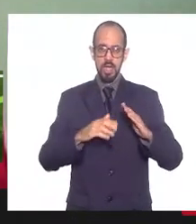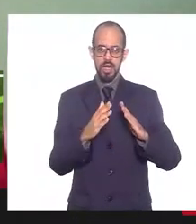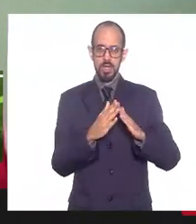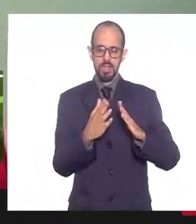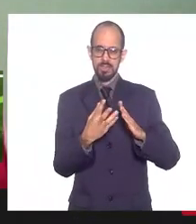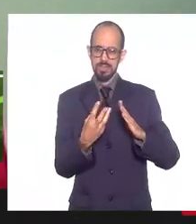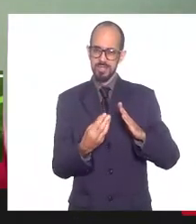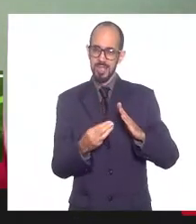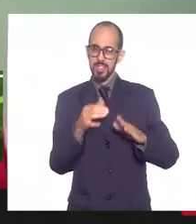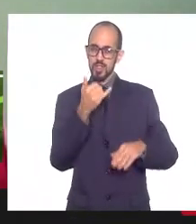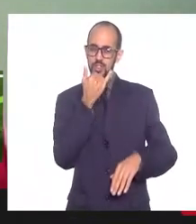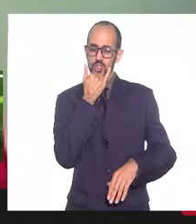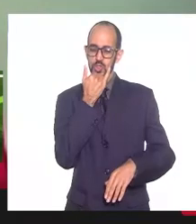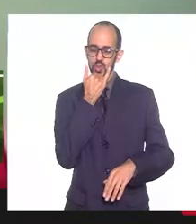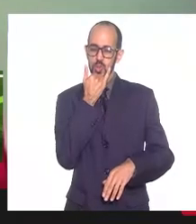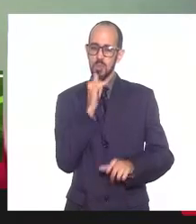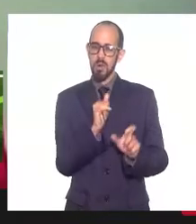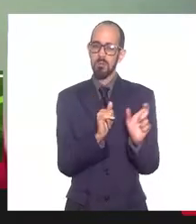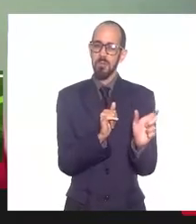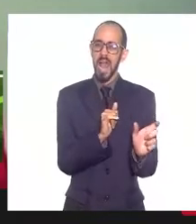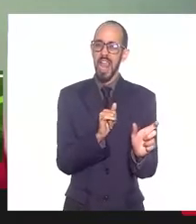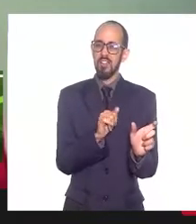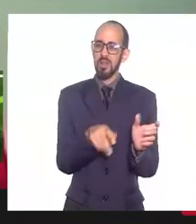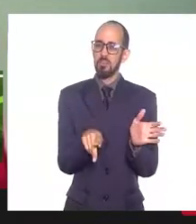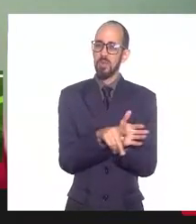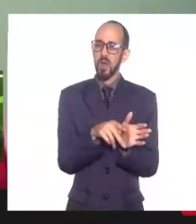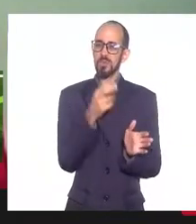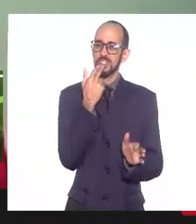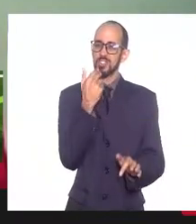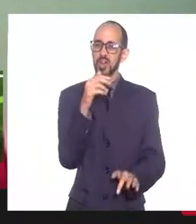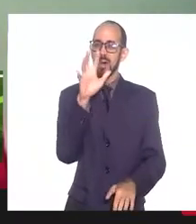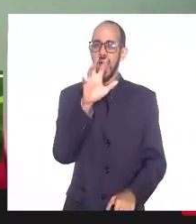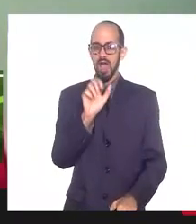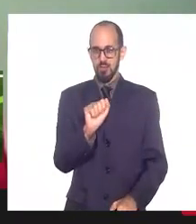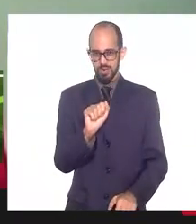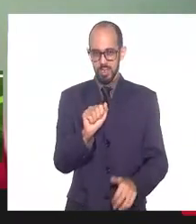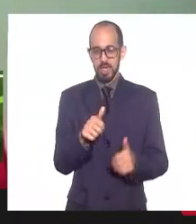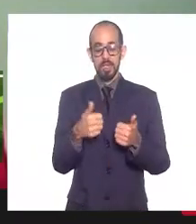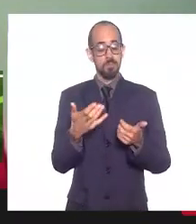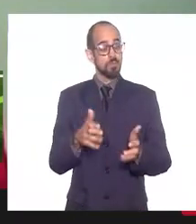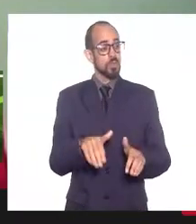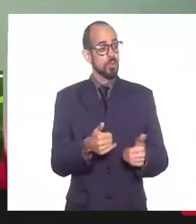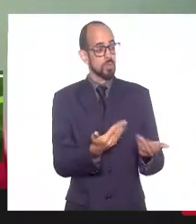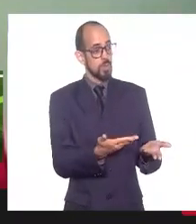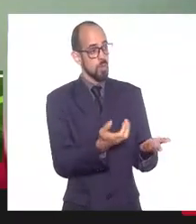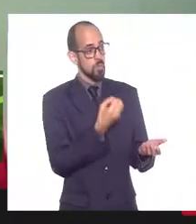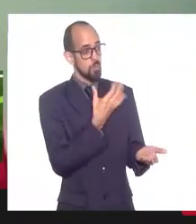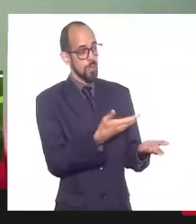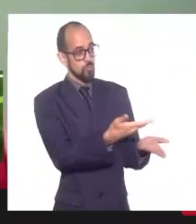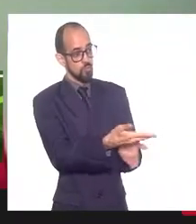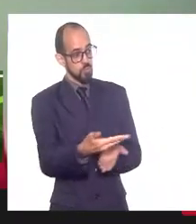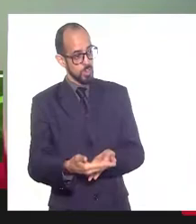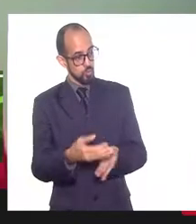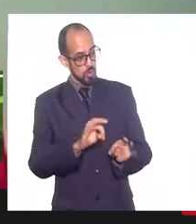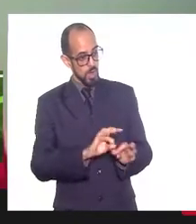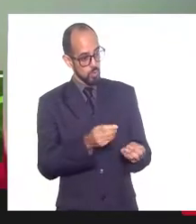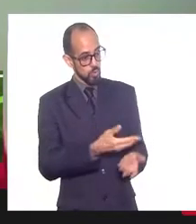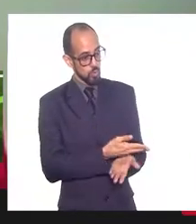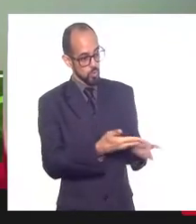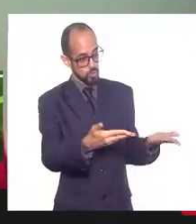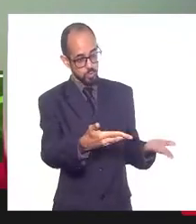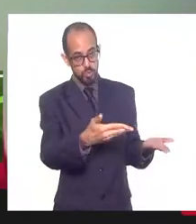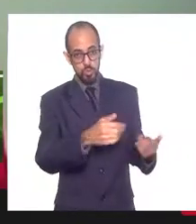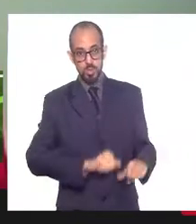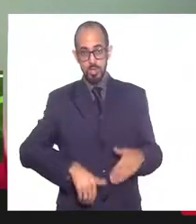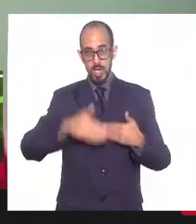Odê Ibo. Então, nesse sentido, dou as boas-vindas a todas e todos, agradecendo àqueles